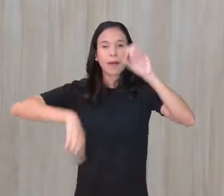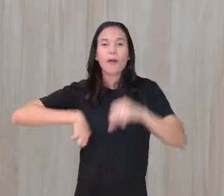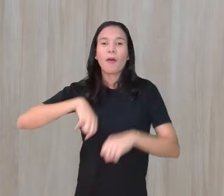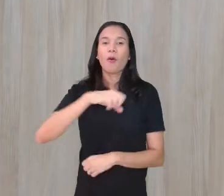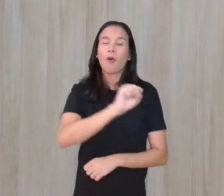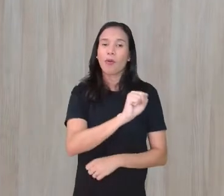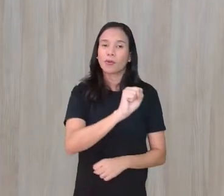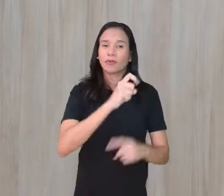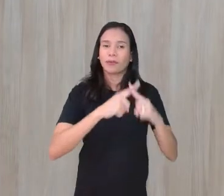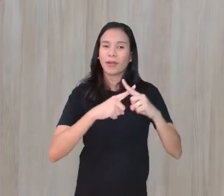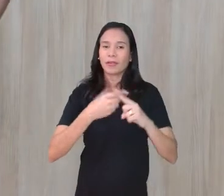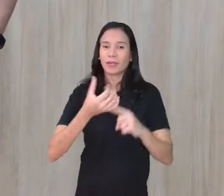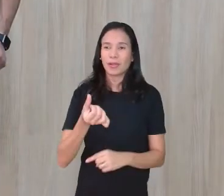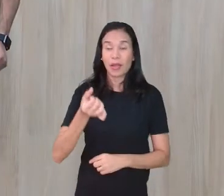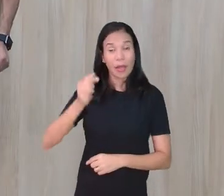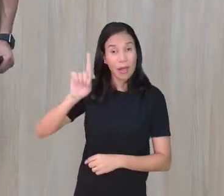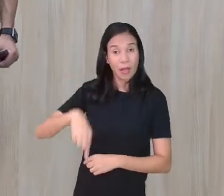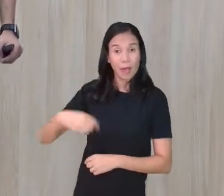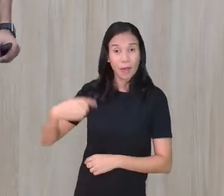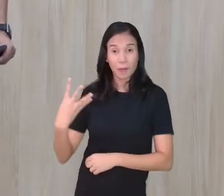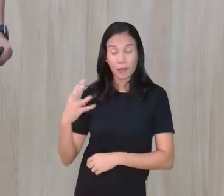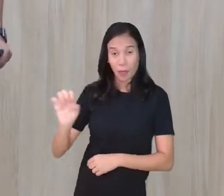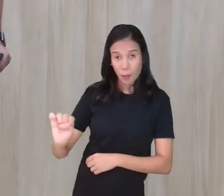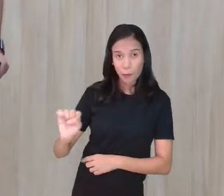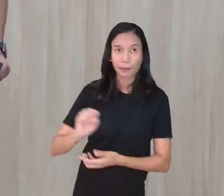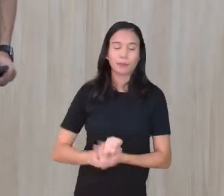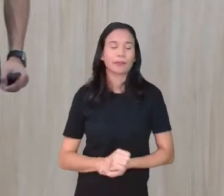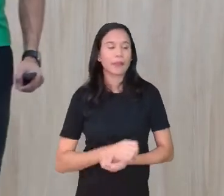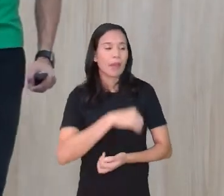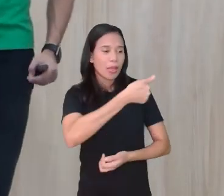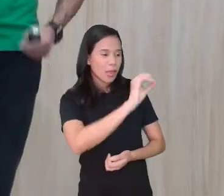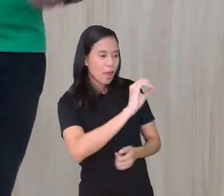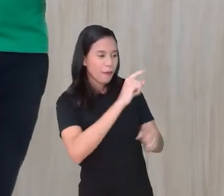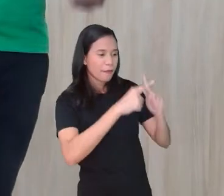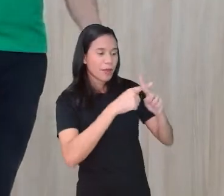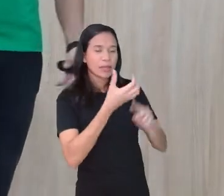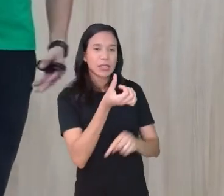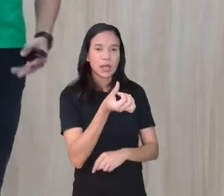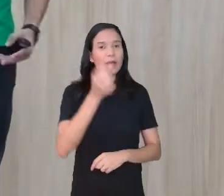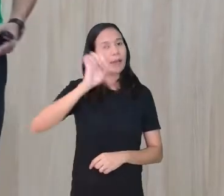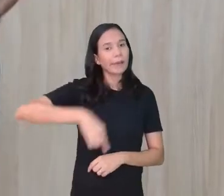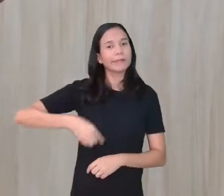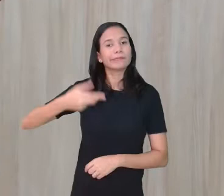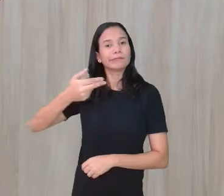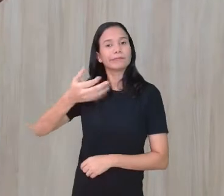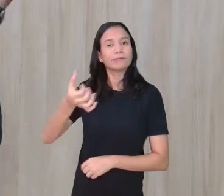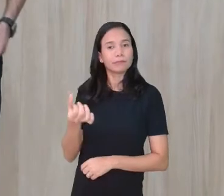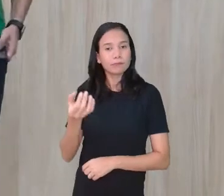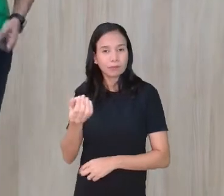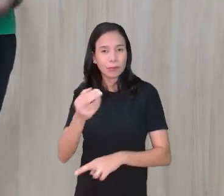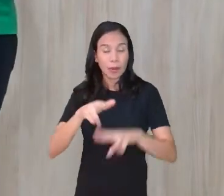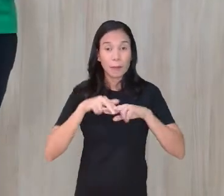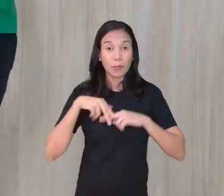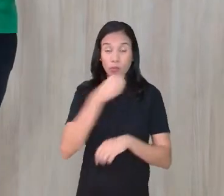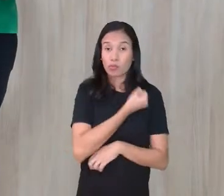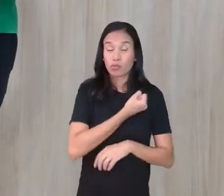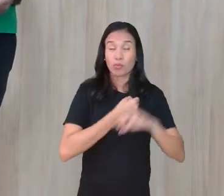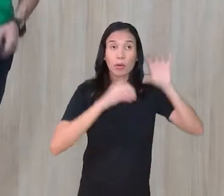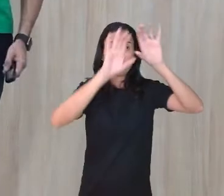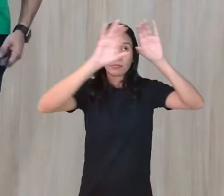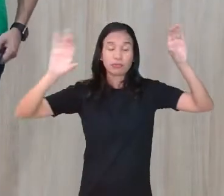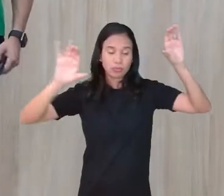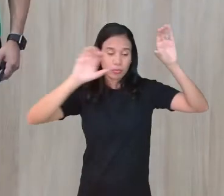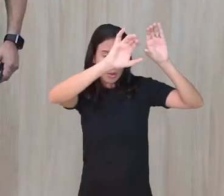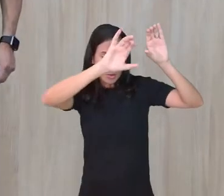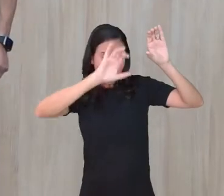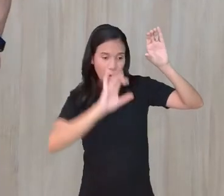vezes 6 é 48. 10 vezes 6 é igual a 60. Então, para cada número que eu pego aí,